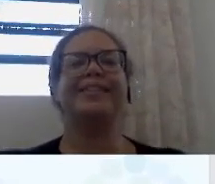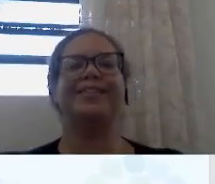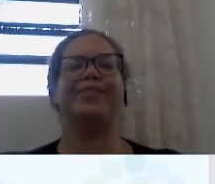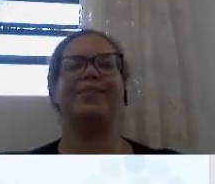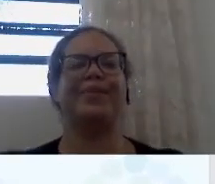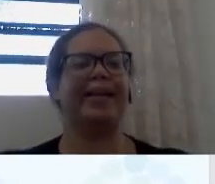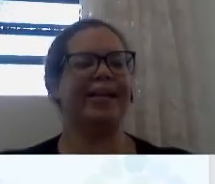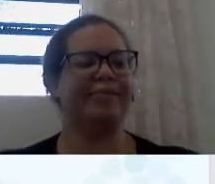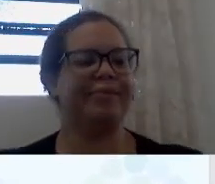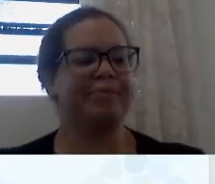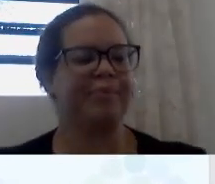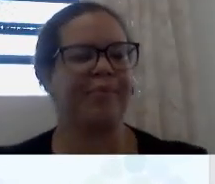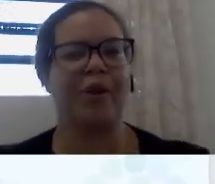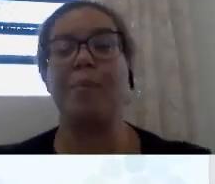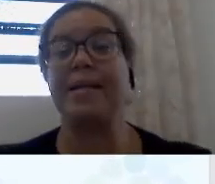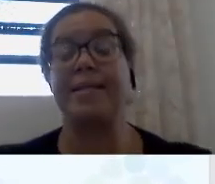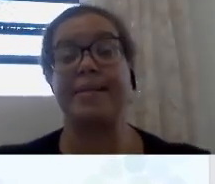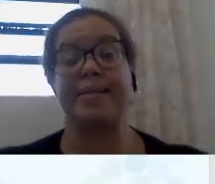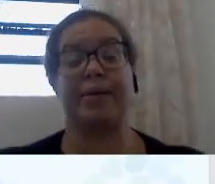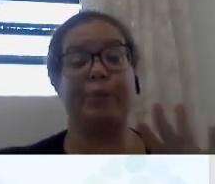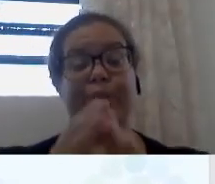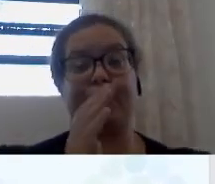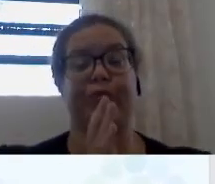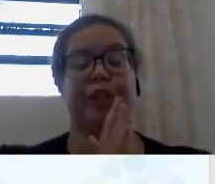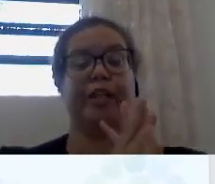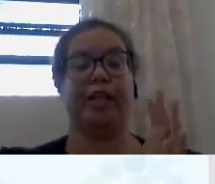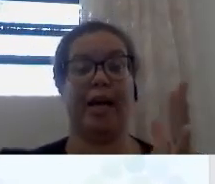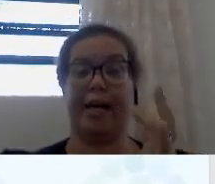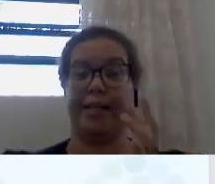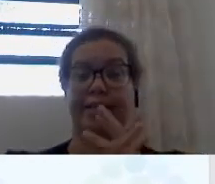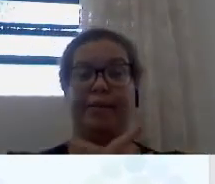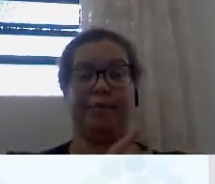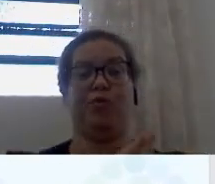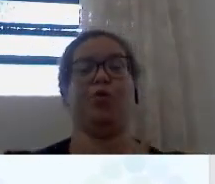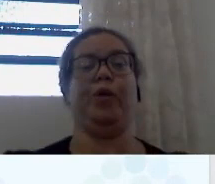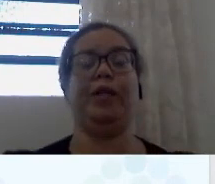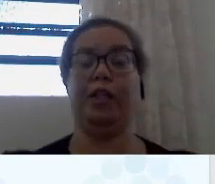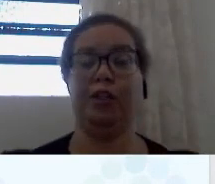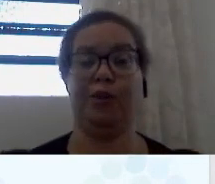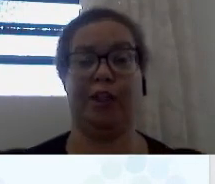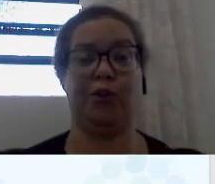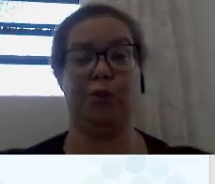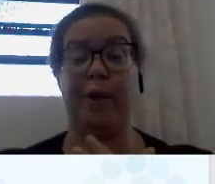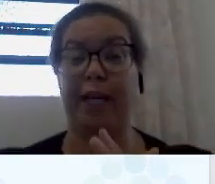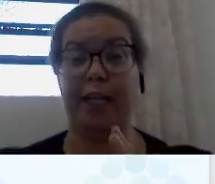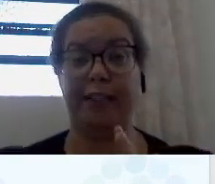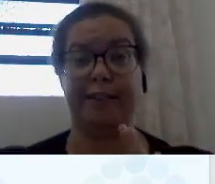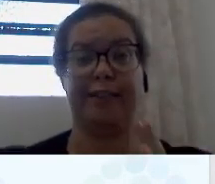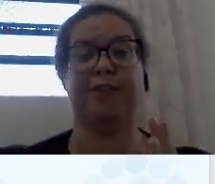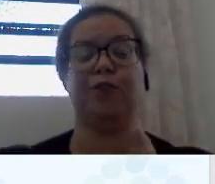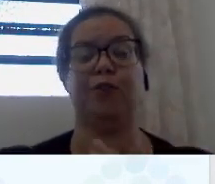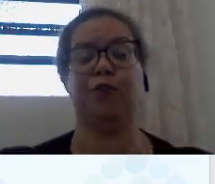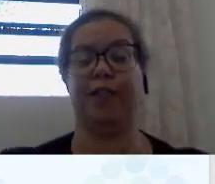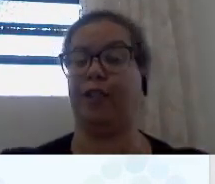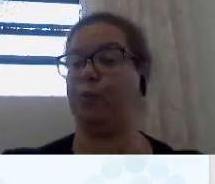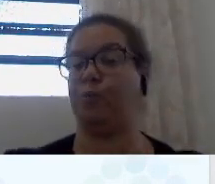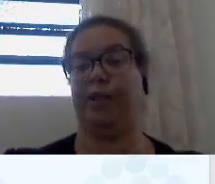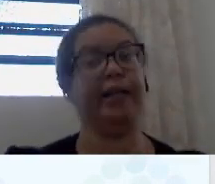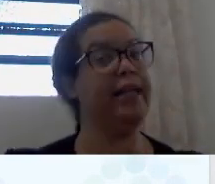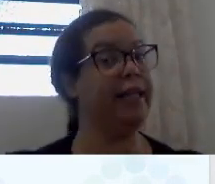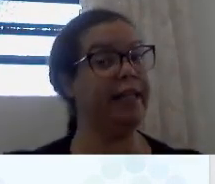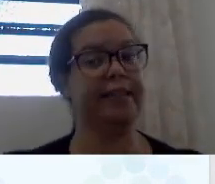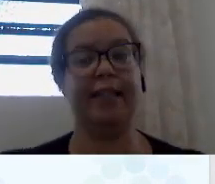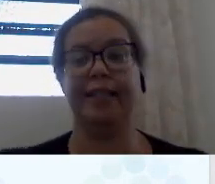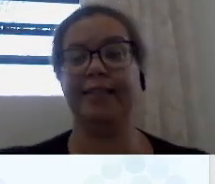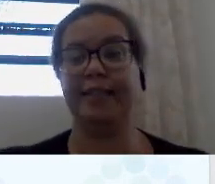Oi, meus amores, tudo bem por aí? Como é que vocês estão? Ficando em casa? Estão se cuidando? Tá tudo bem? Tá dando tudo certo